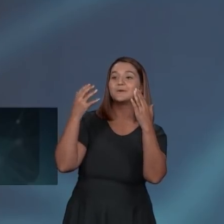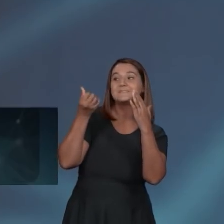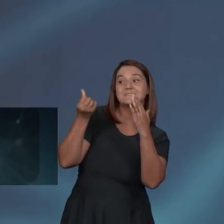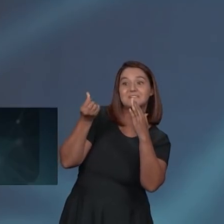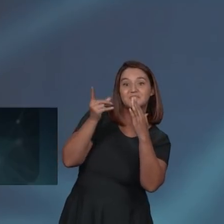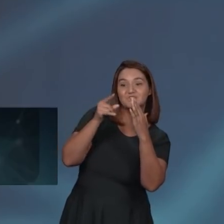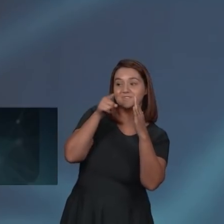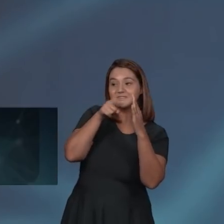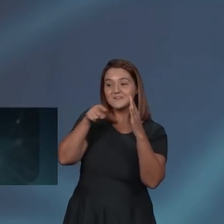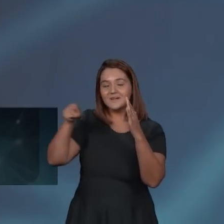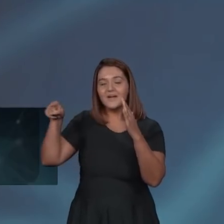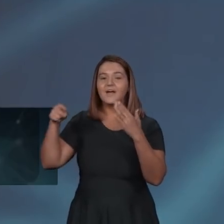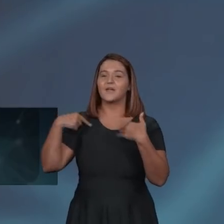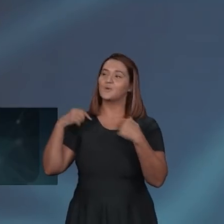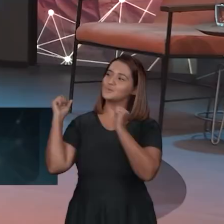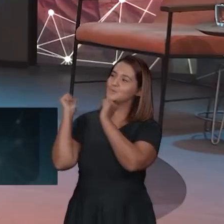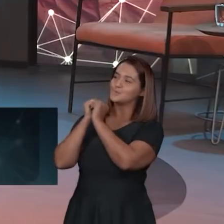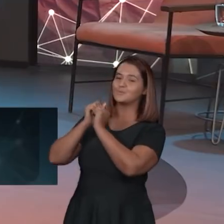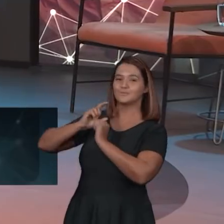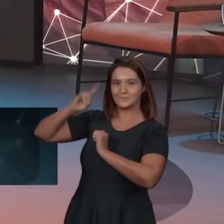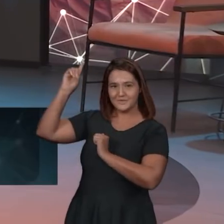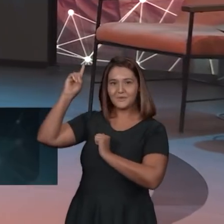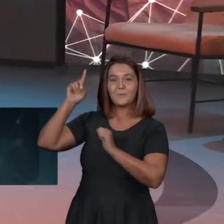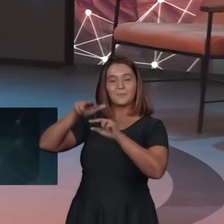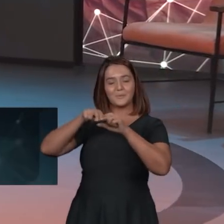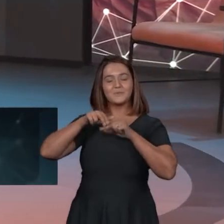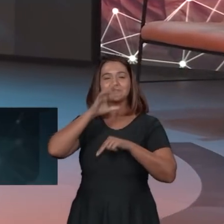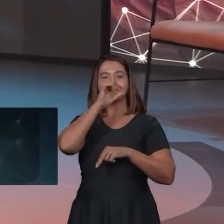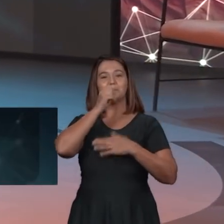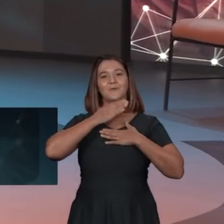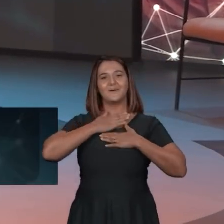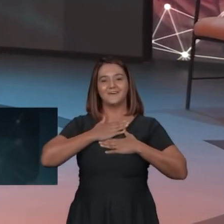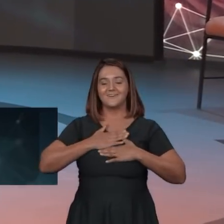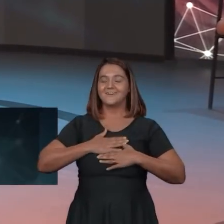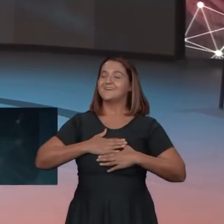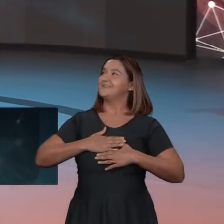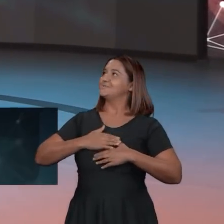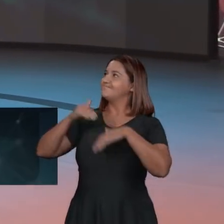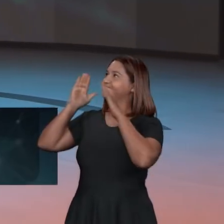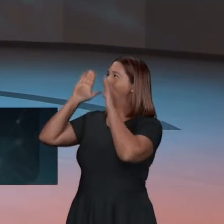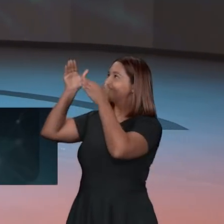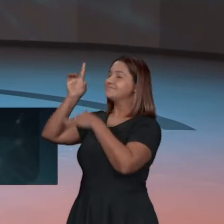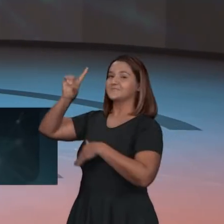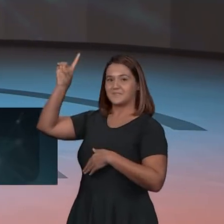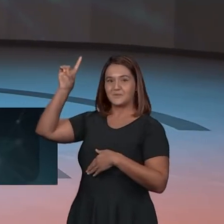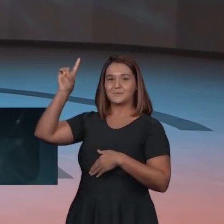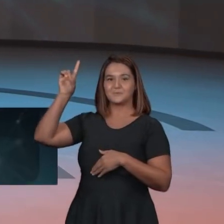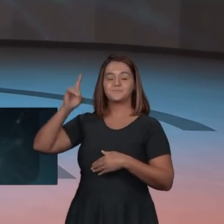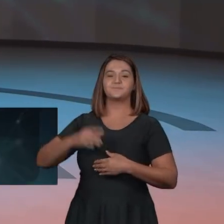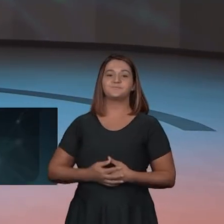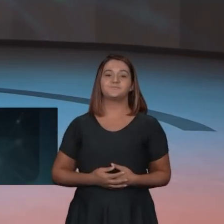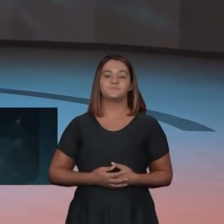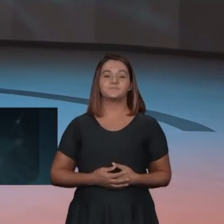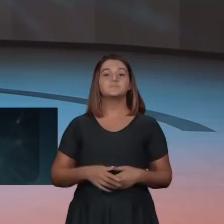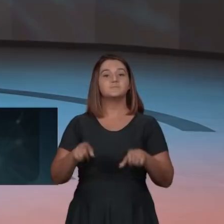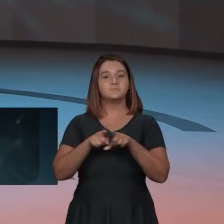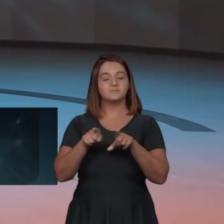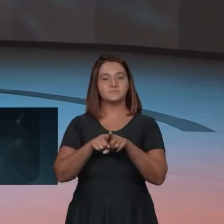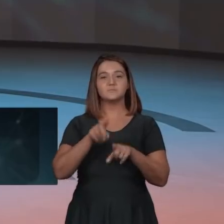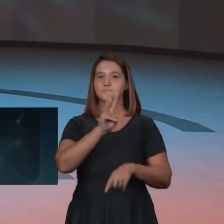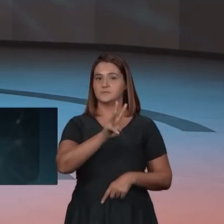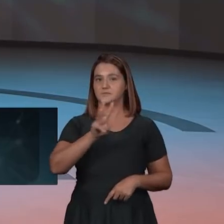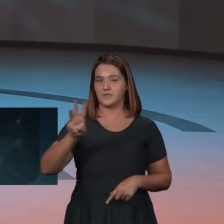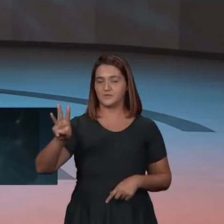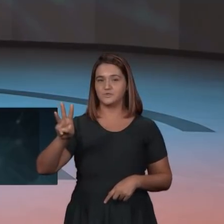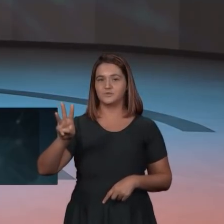especial. Aproveitando esse ensejo, eu quero fazer um convite para você. Amanhã às 11 horas, no site